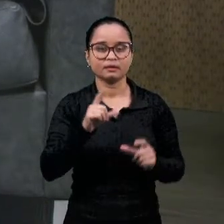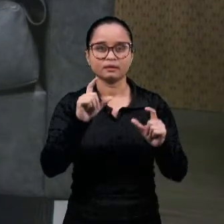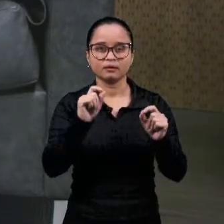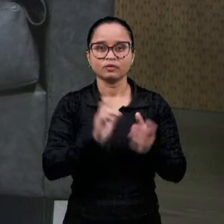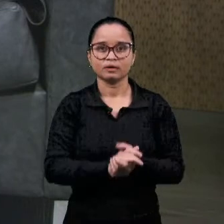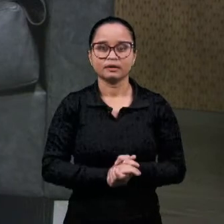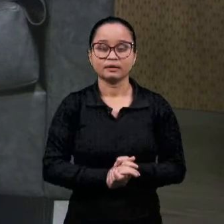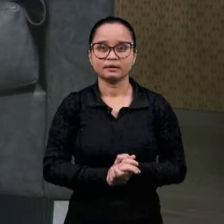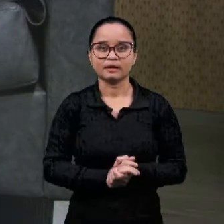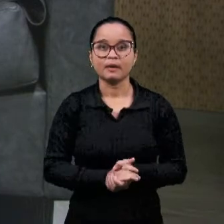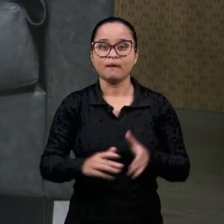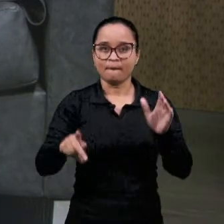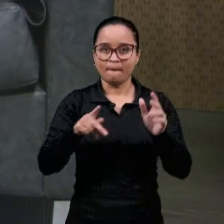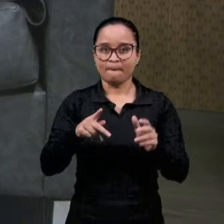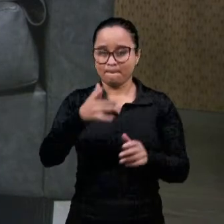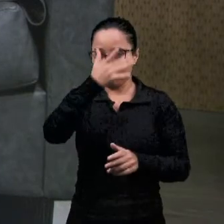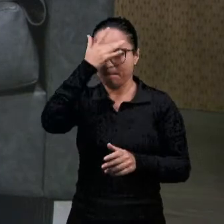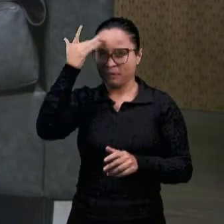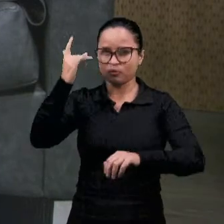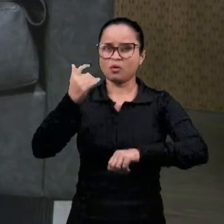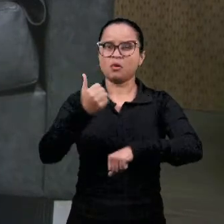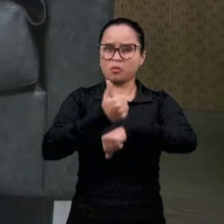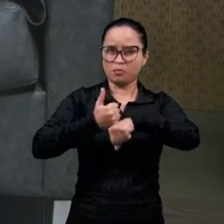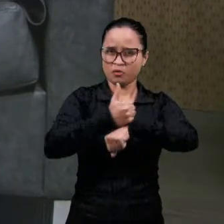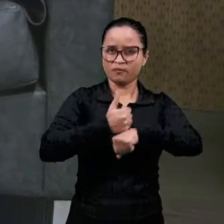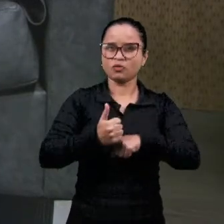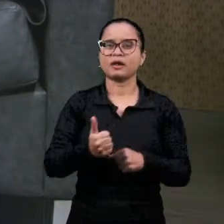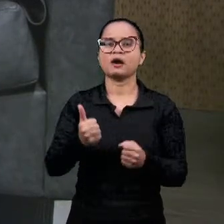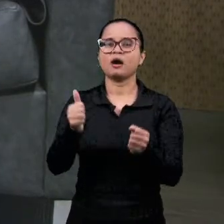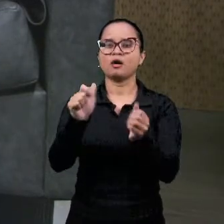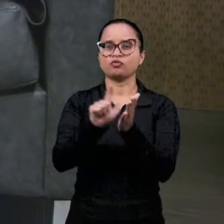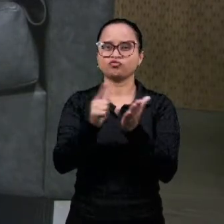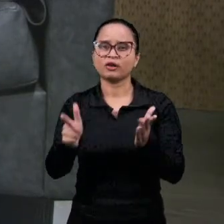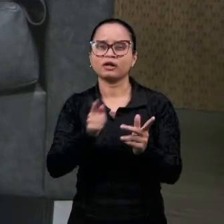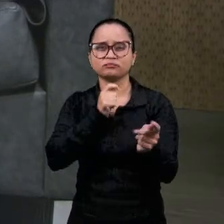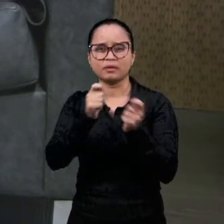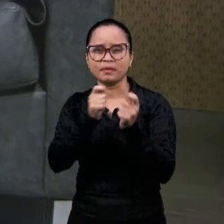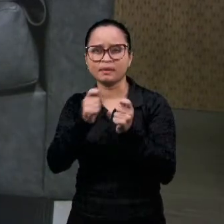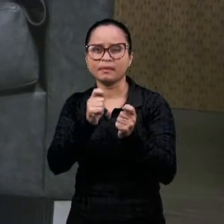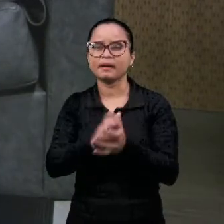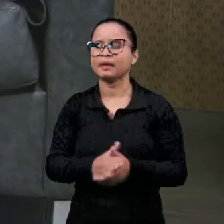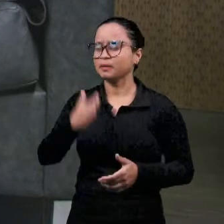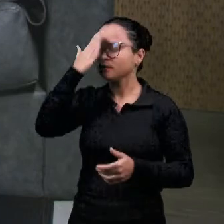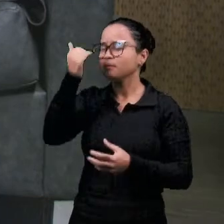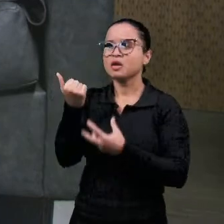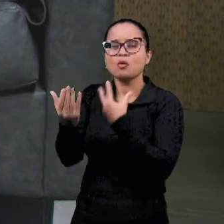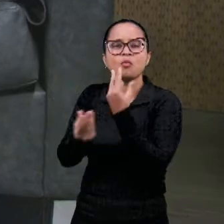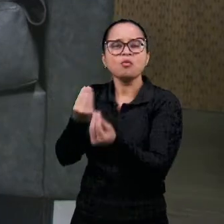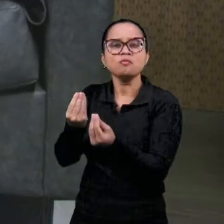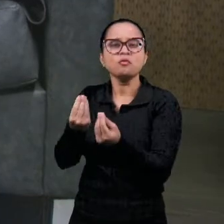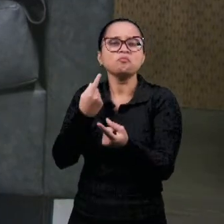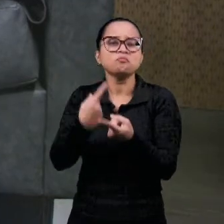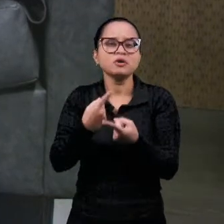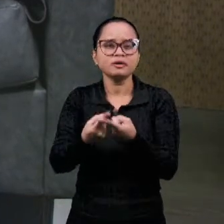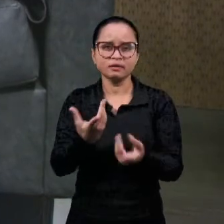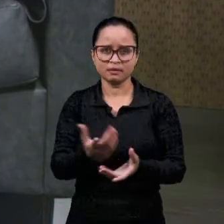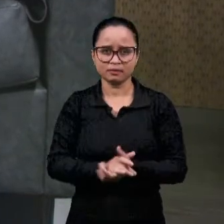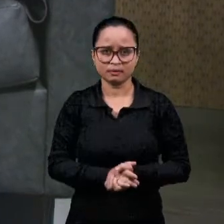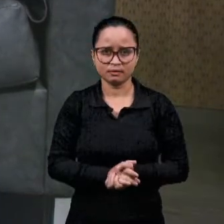da Grande Vitória, do Espírito Santo, fomos procurados para saber como é que é isso, porque isso